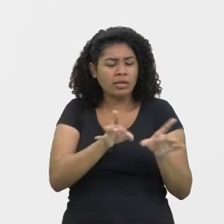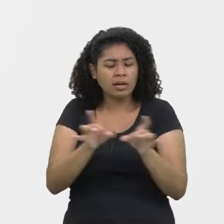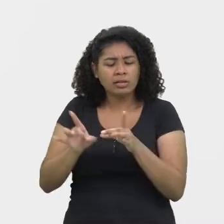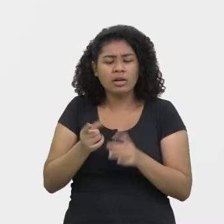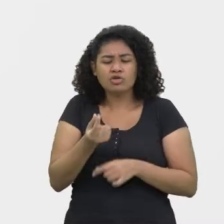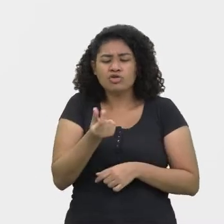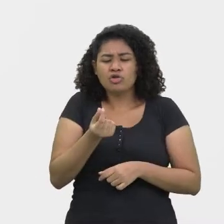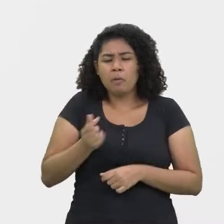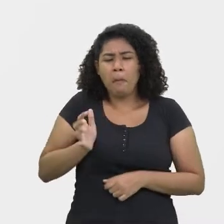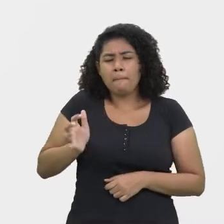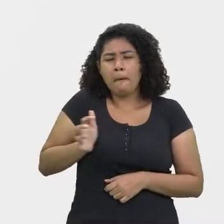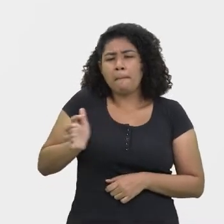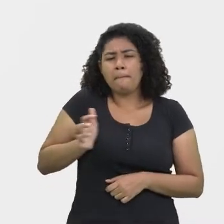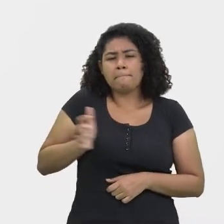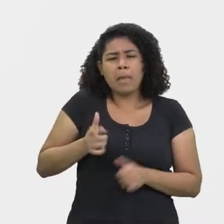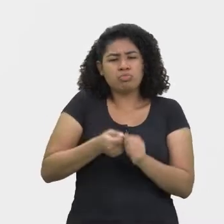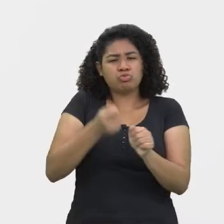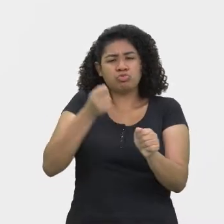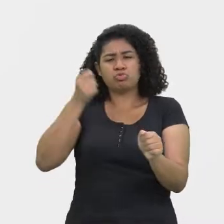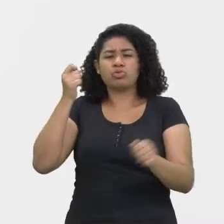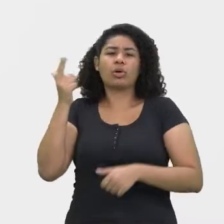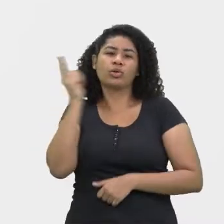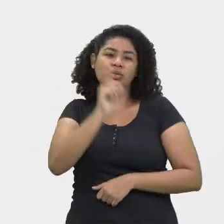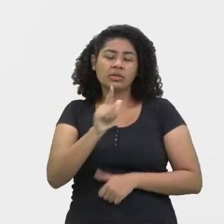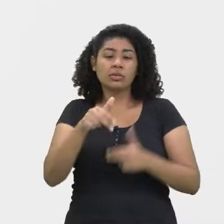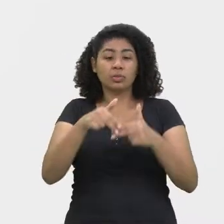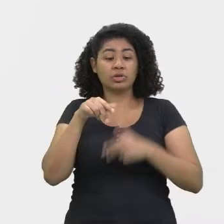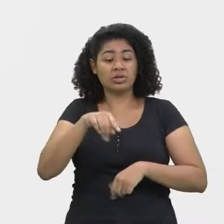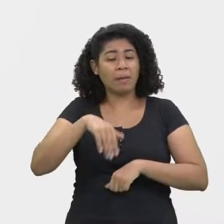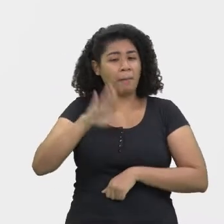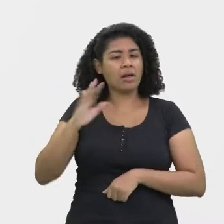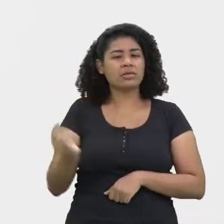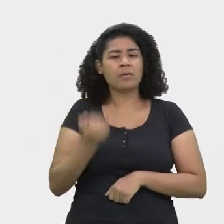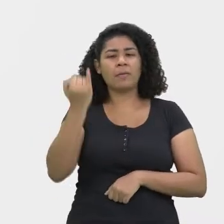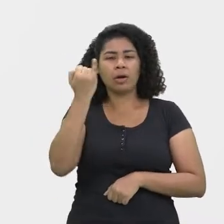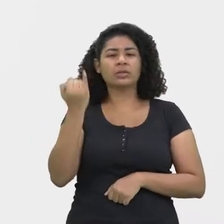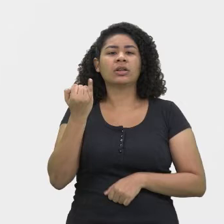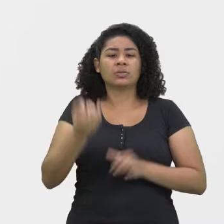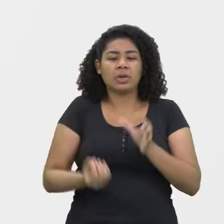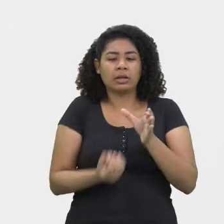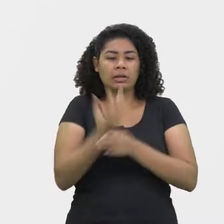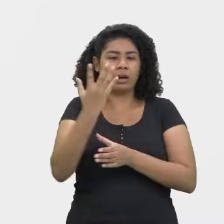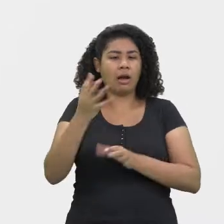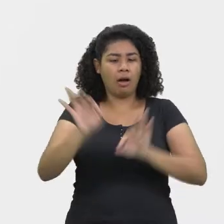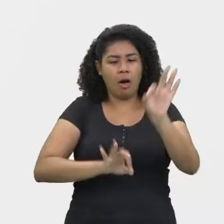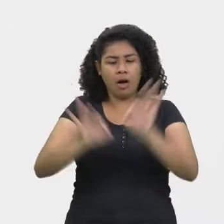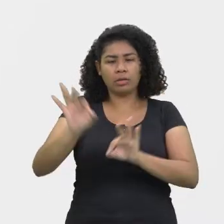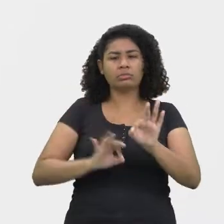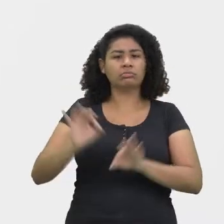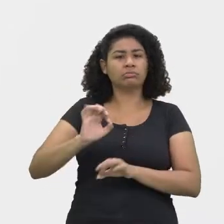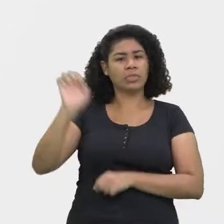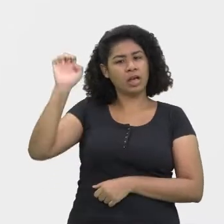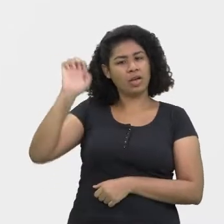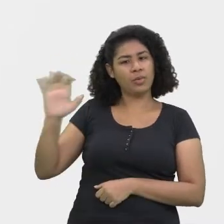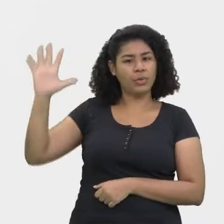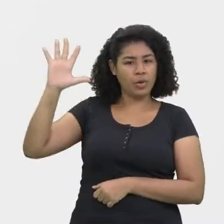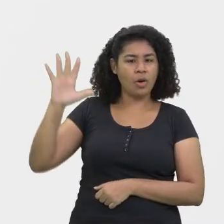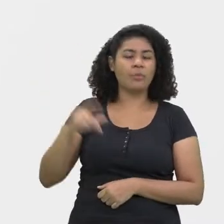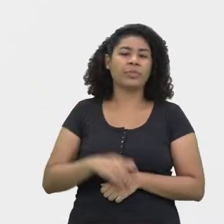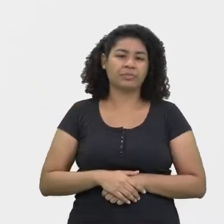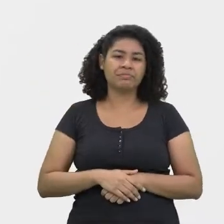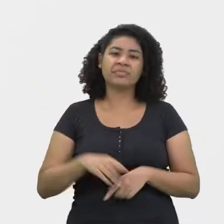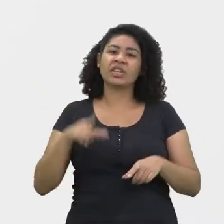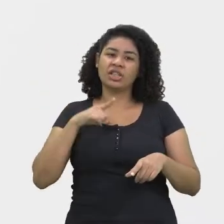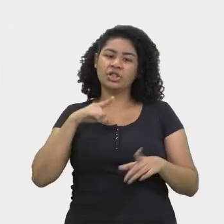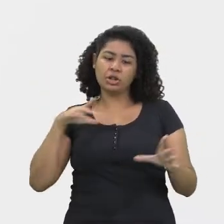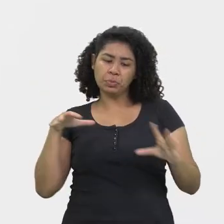do processo de formação da Europa ali, claro, ligada também à questão da reforma protestante, porque são eles que têm o